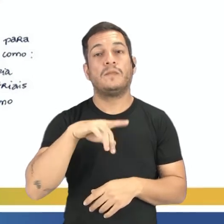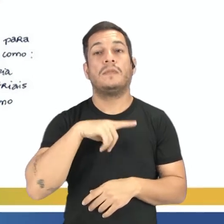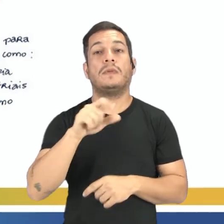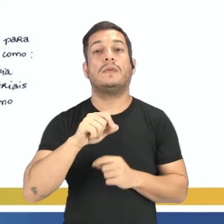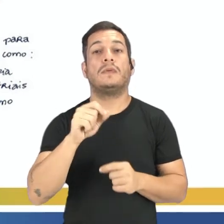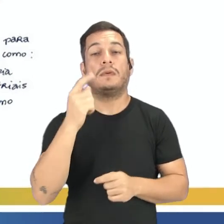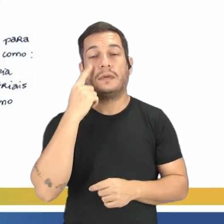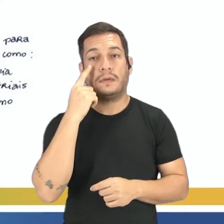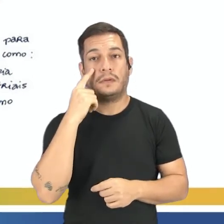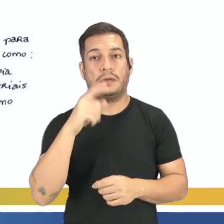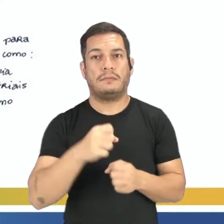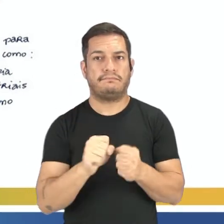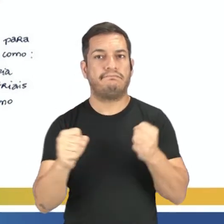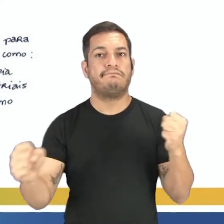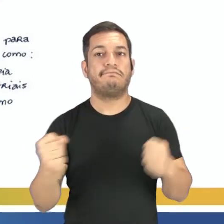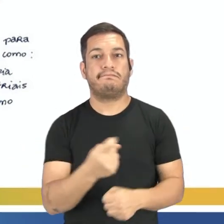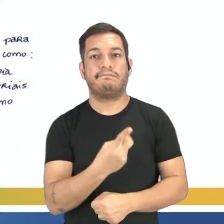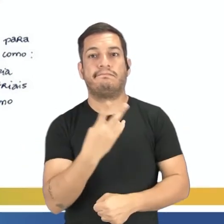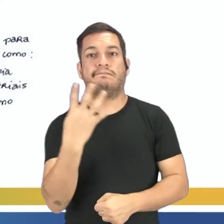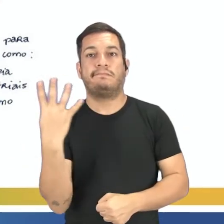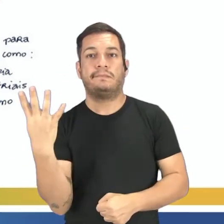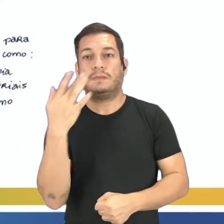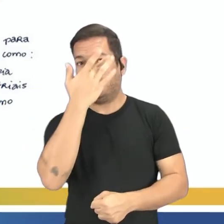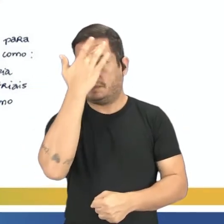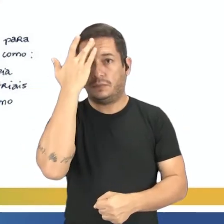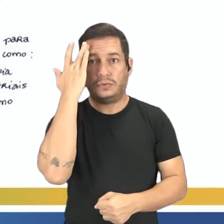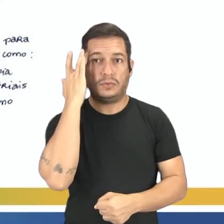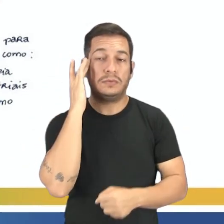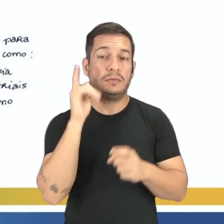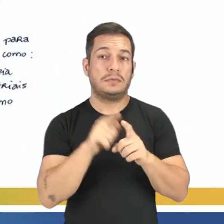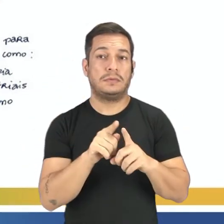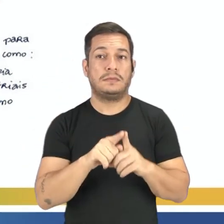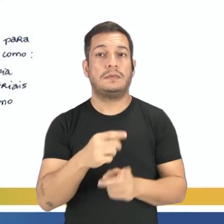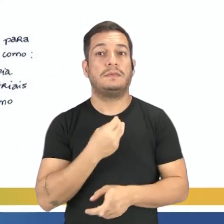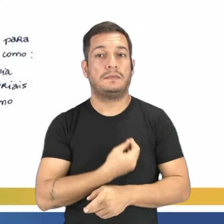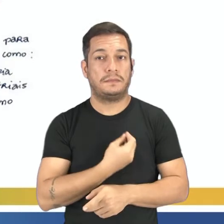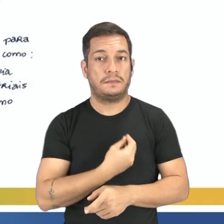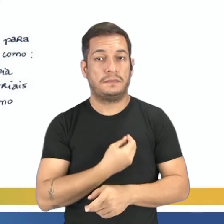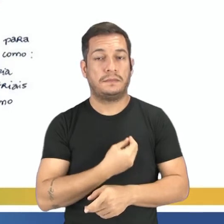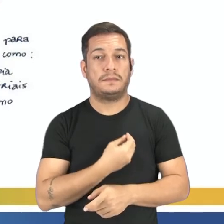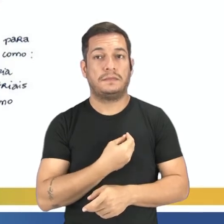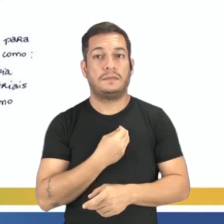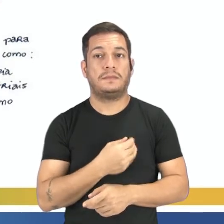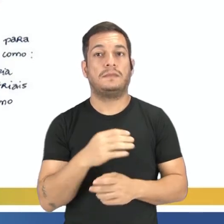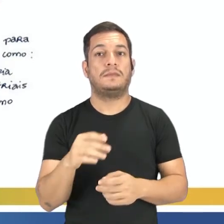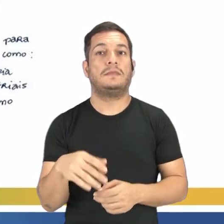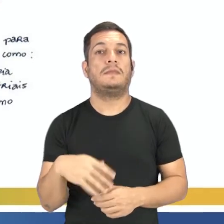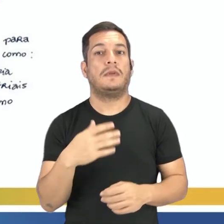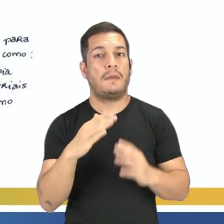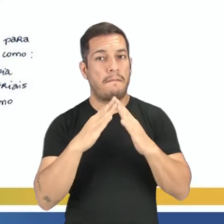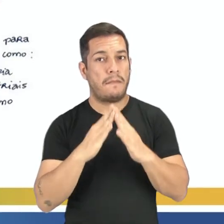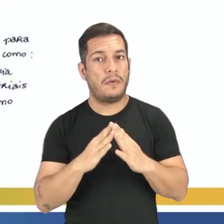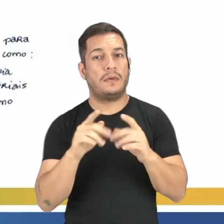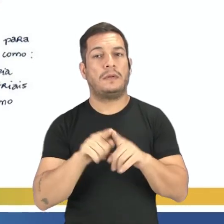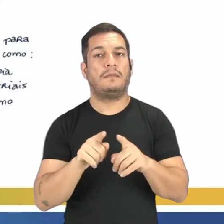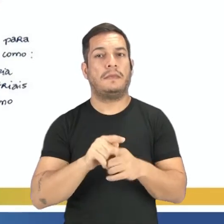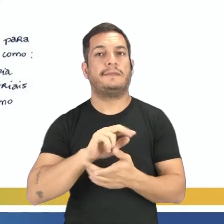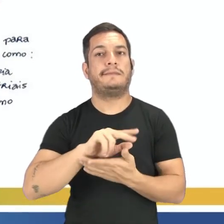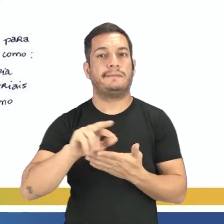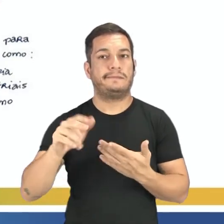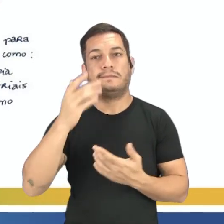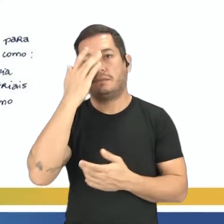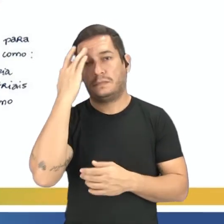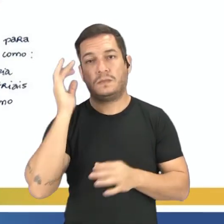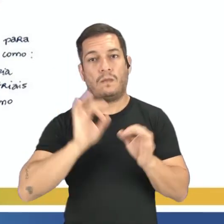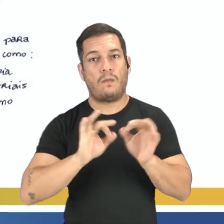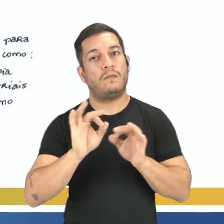com adensamento, com uma grande quantidade de pessoas, né? Composta por grandes habitantes, com uma aglomeração de habitantes, formando